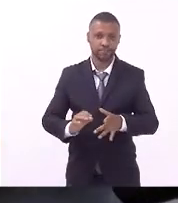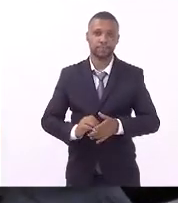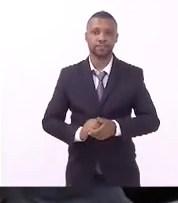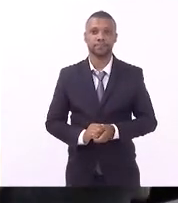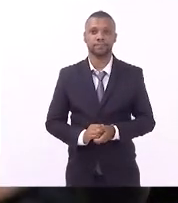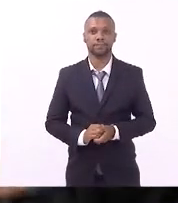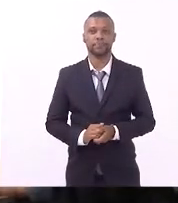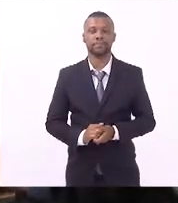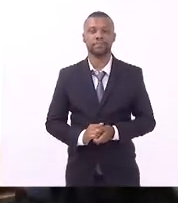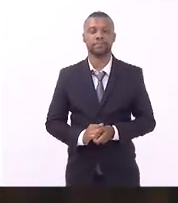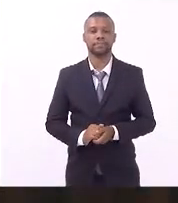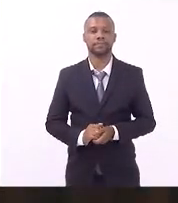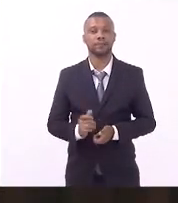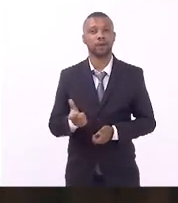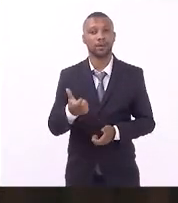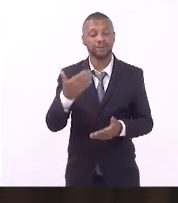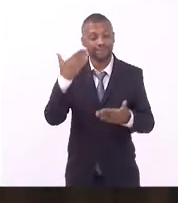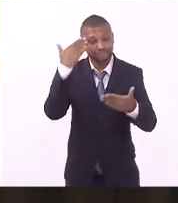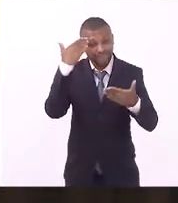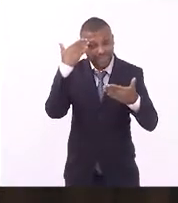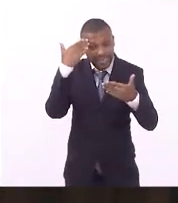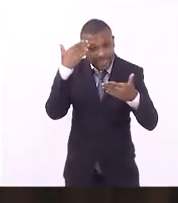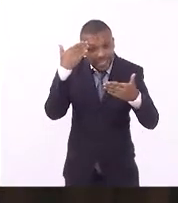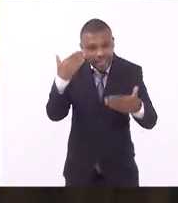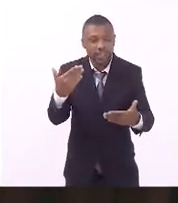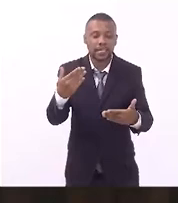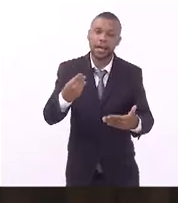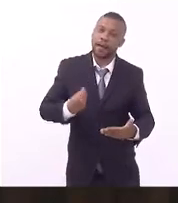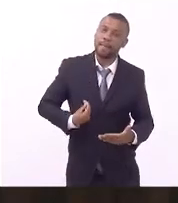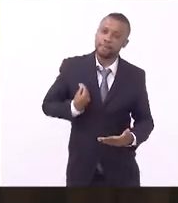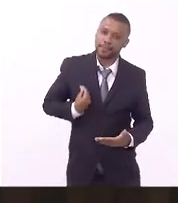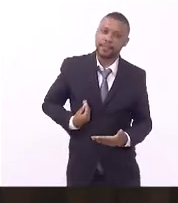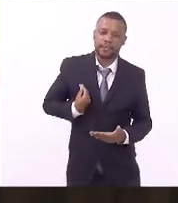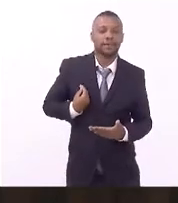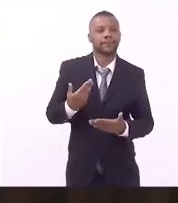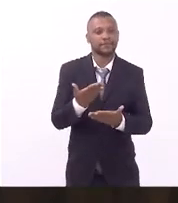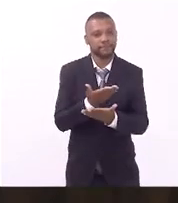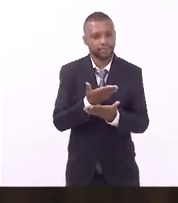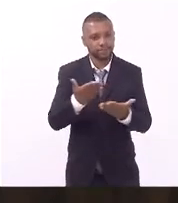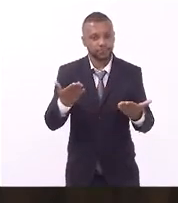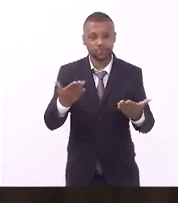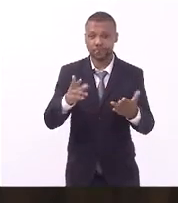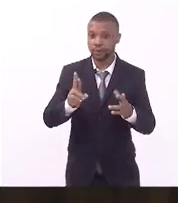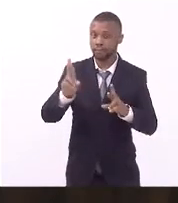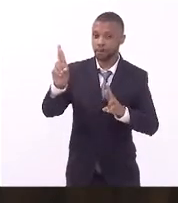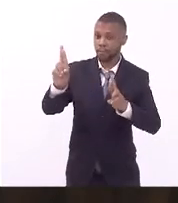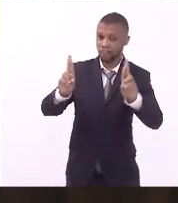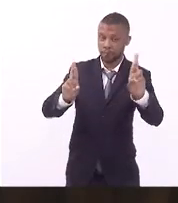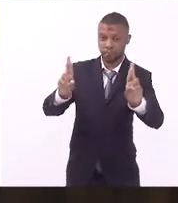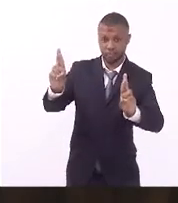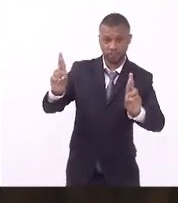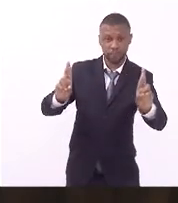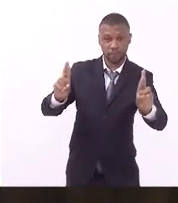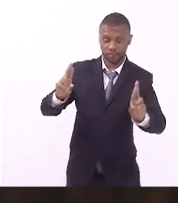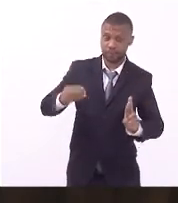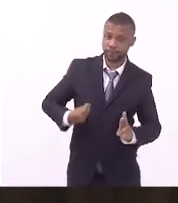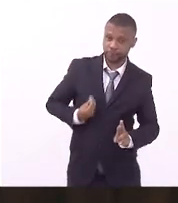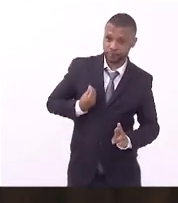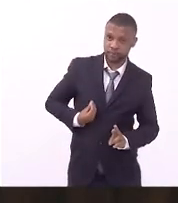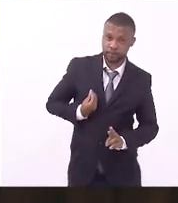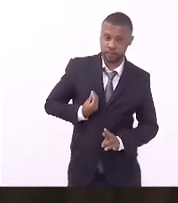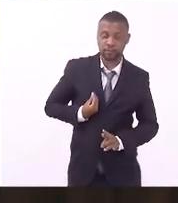Quero agradecer a presença de todos, todas e todes, as autoridades presentes, desejar uma